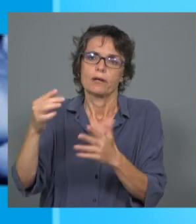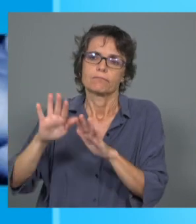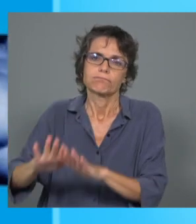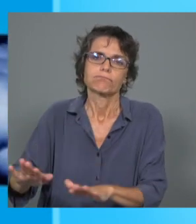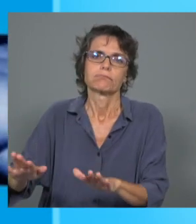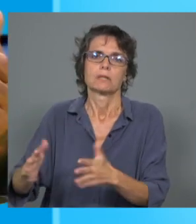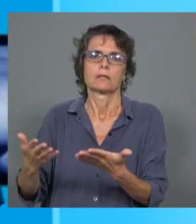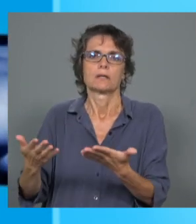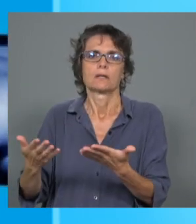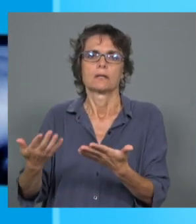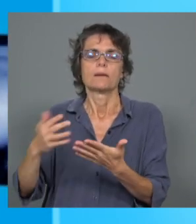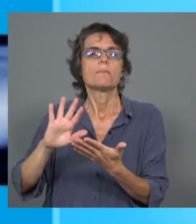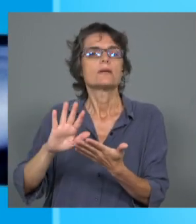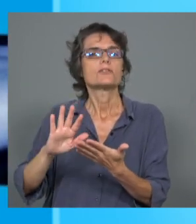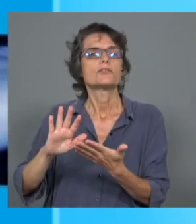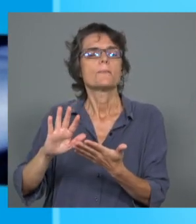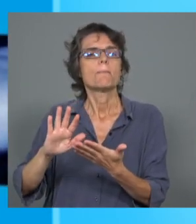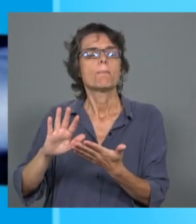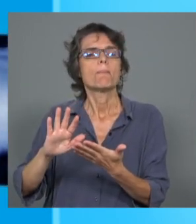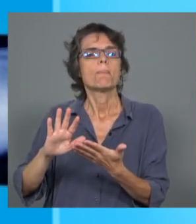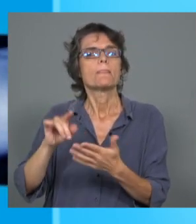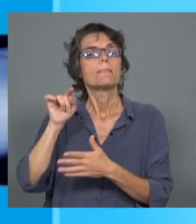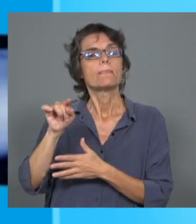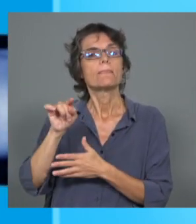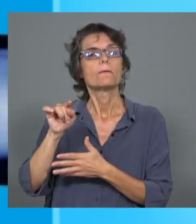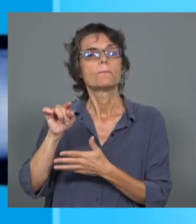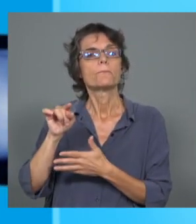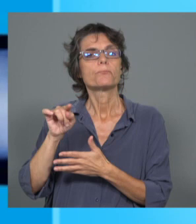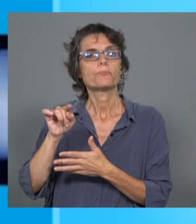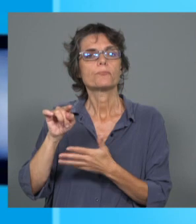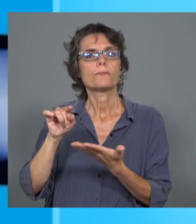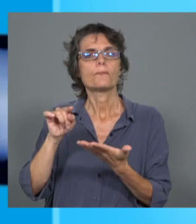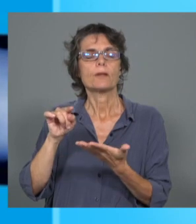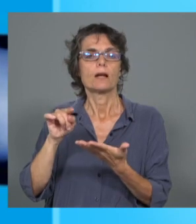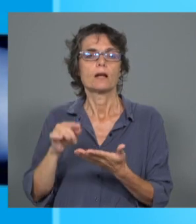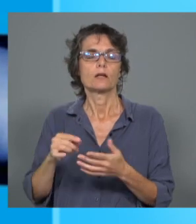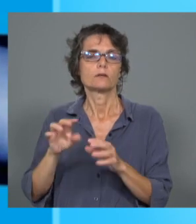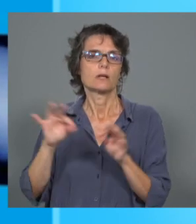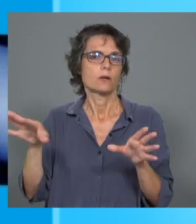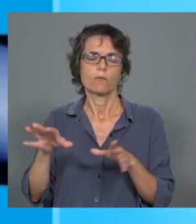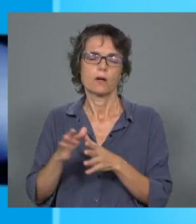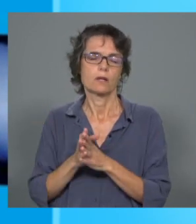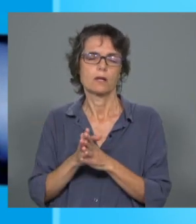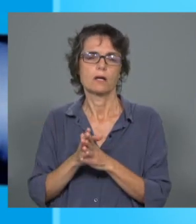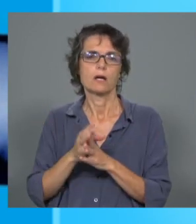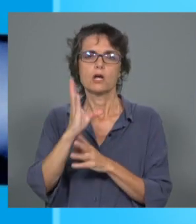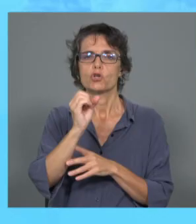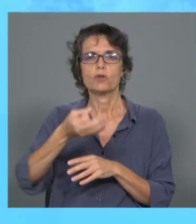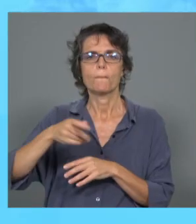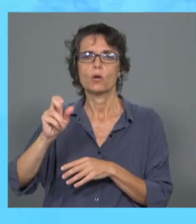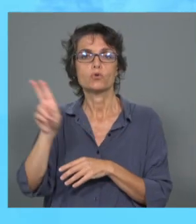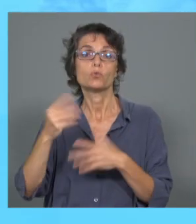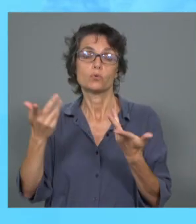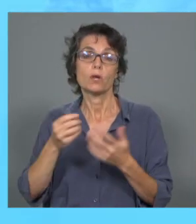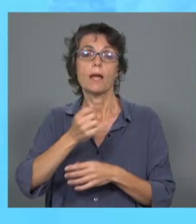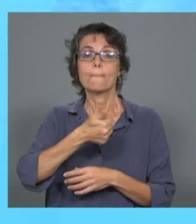mas vem na linha de João Paulo II, mas também de Bento XVI. Muito bem, Eduardo Sintra